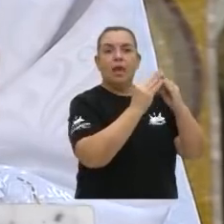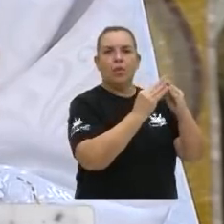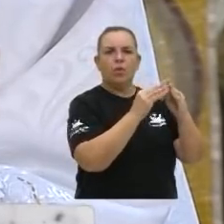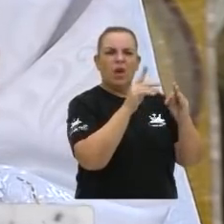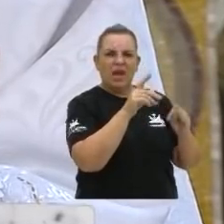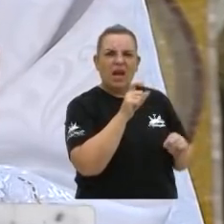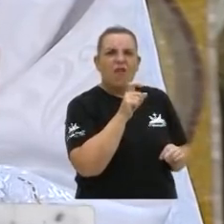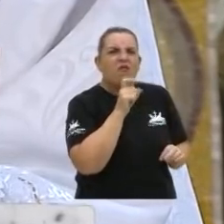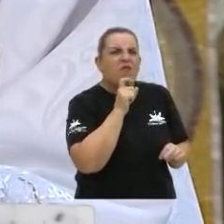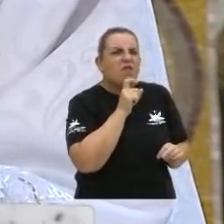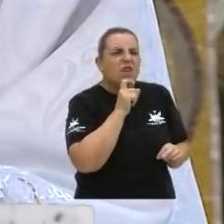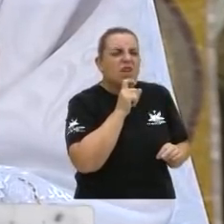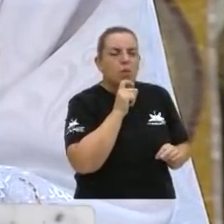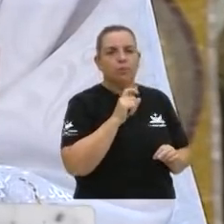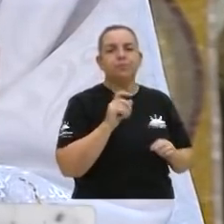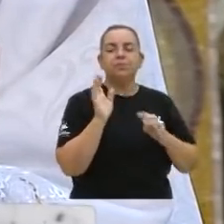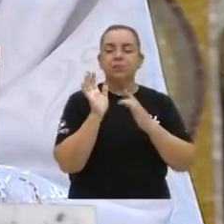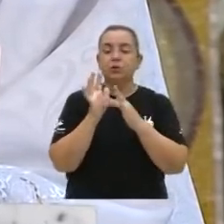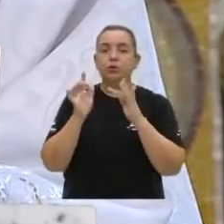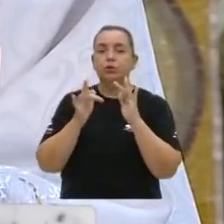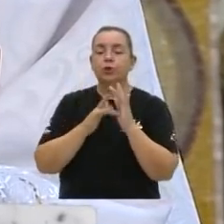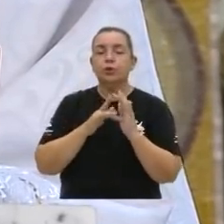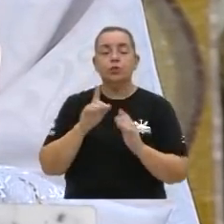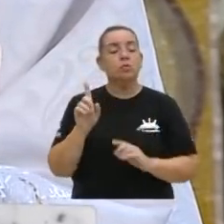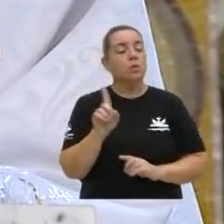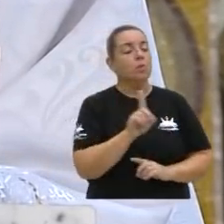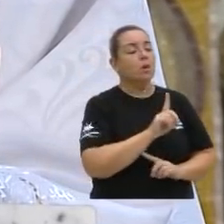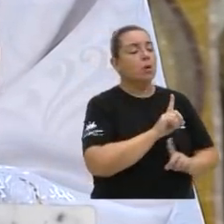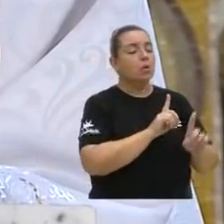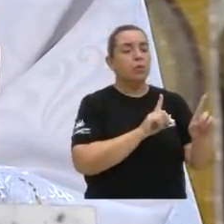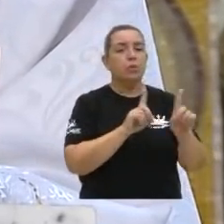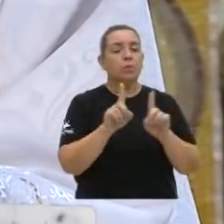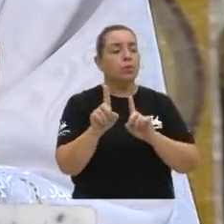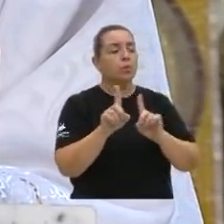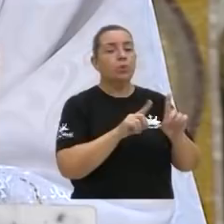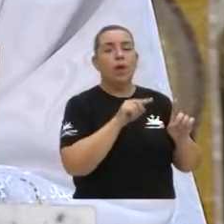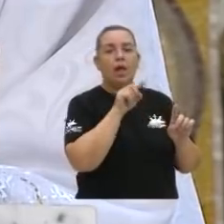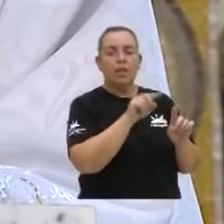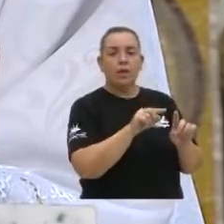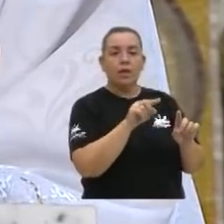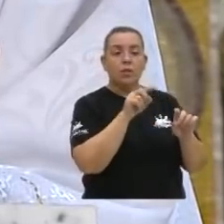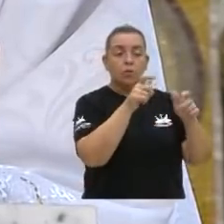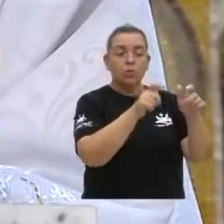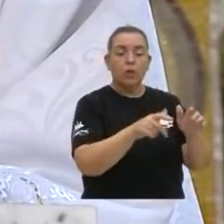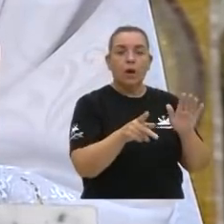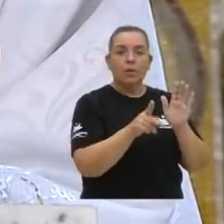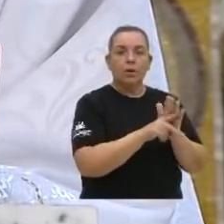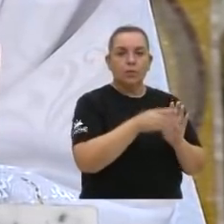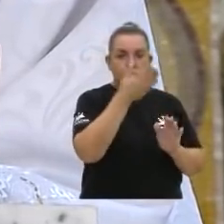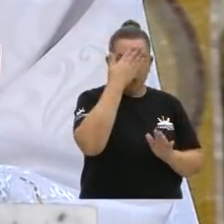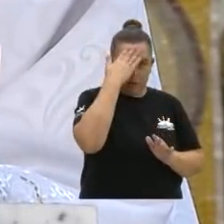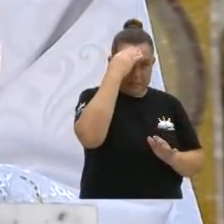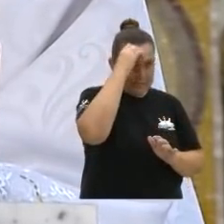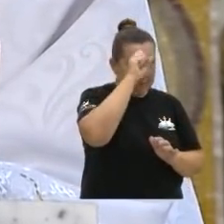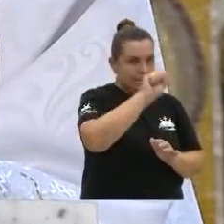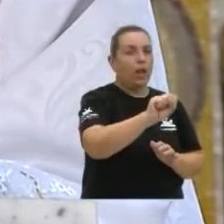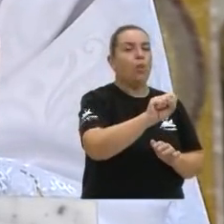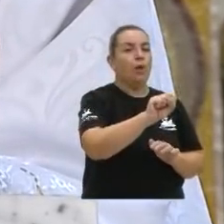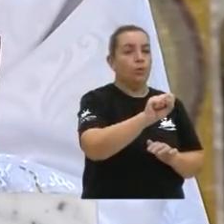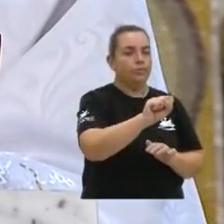Jesus passeava pelo templo no pórtico de Salomão. Os